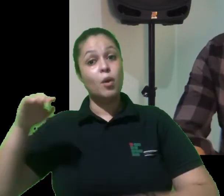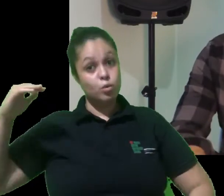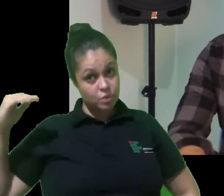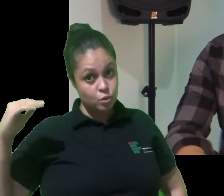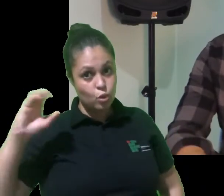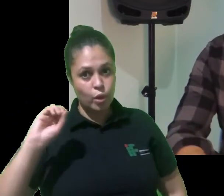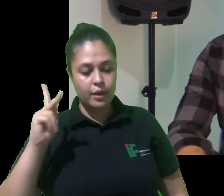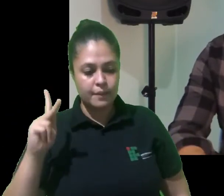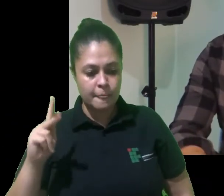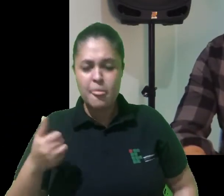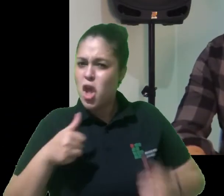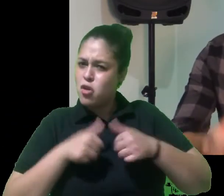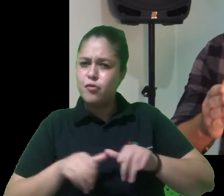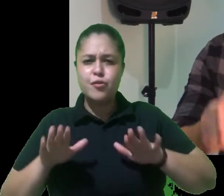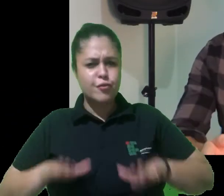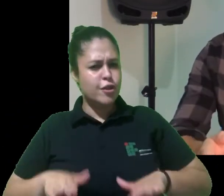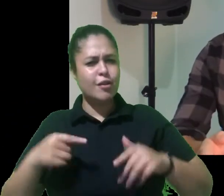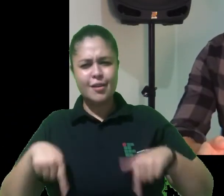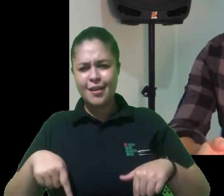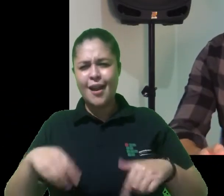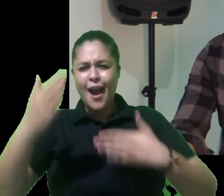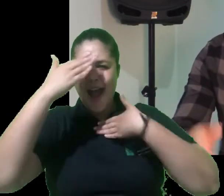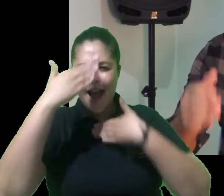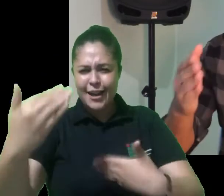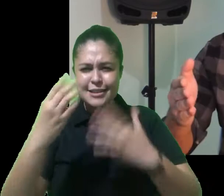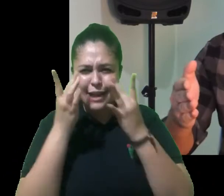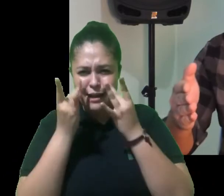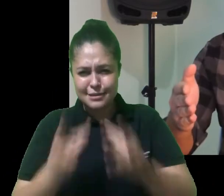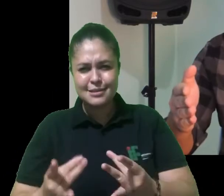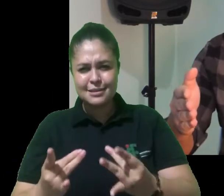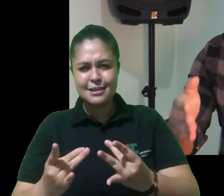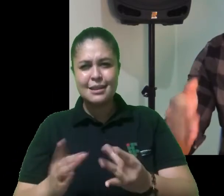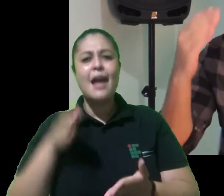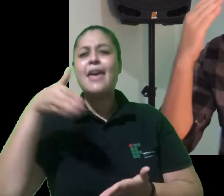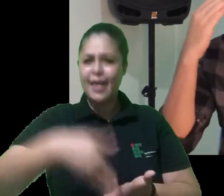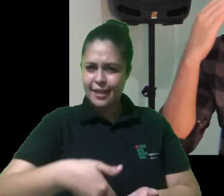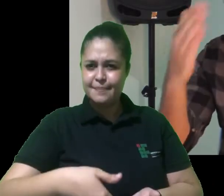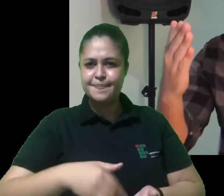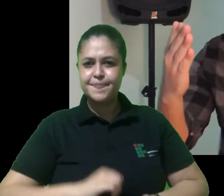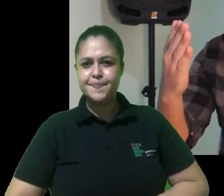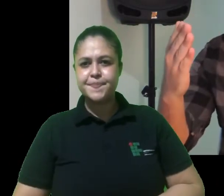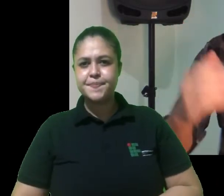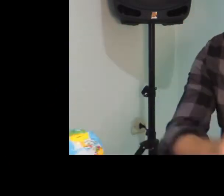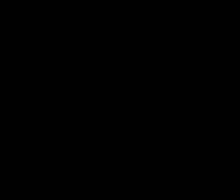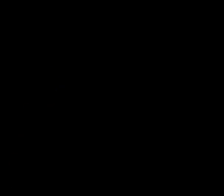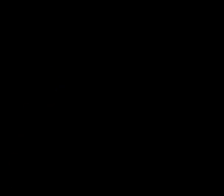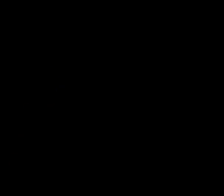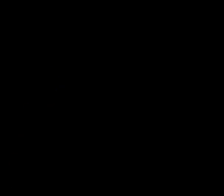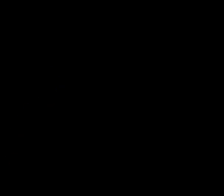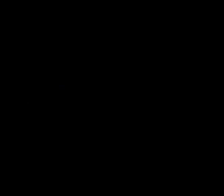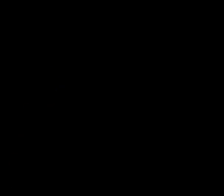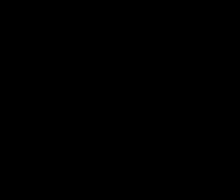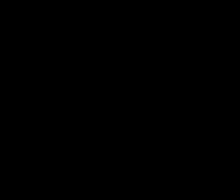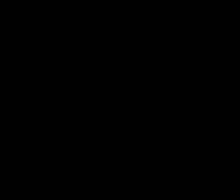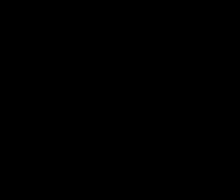crianças e também com os adultos, ok? Eu fico por aqui, agradeço a atenção e até mais.